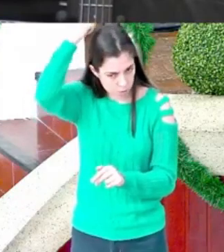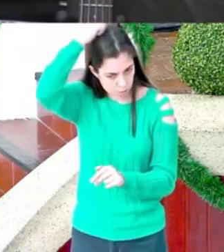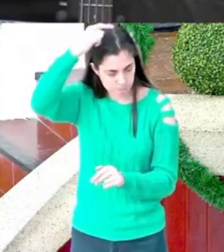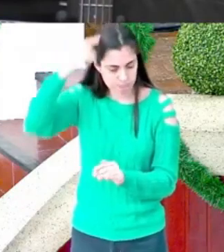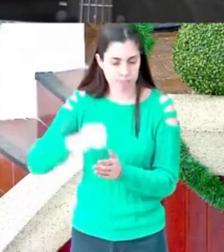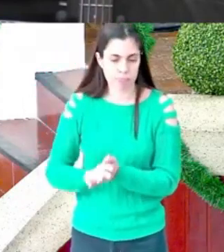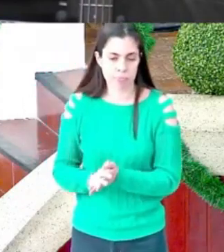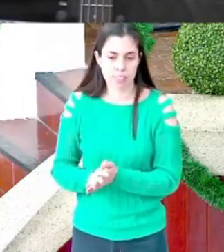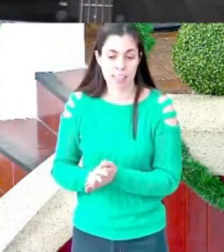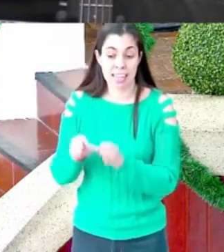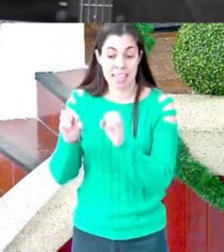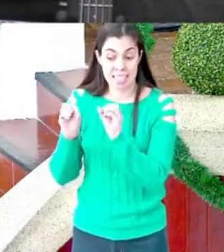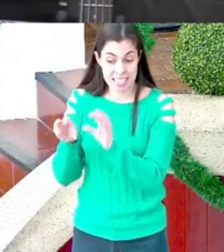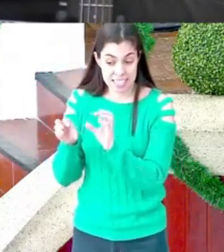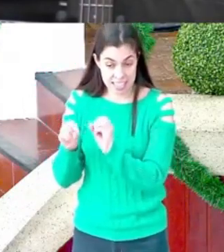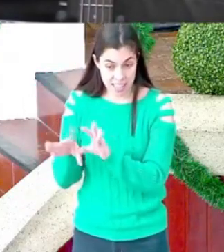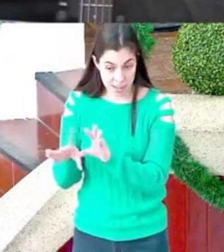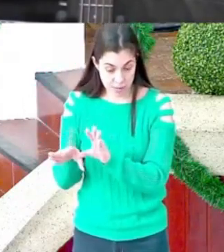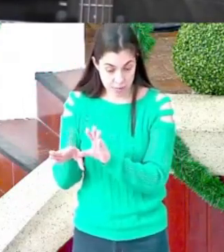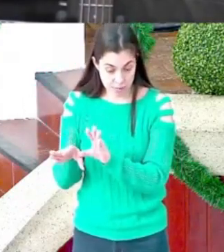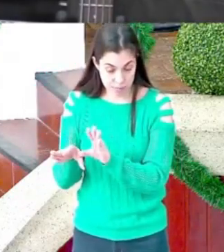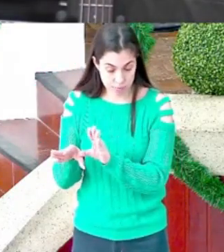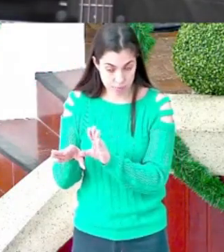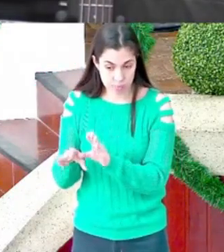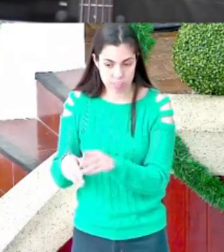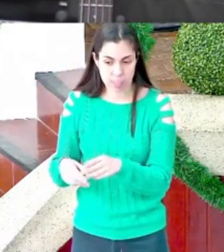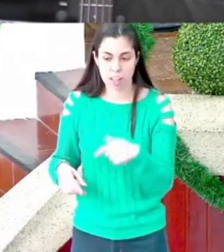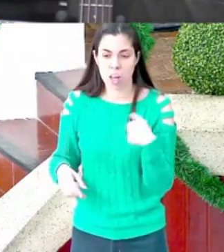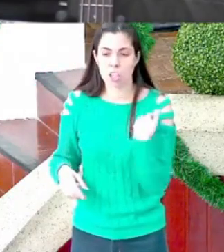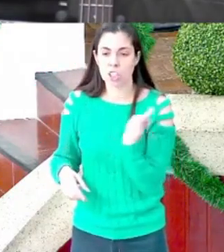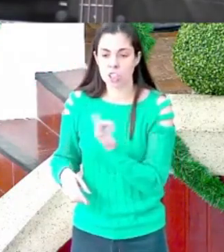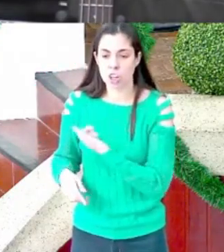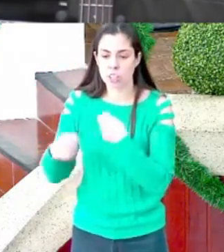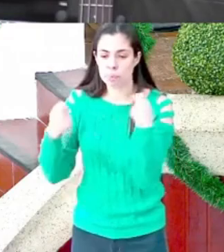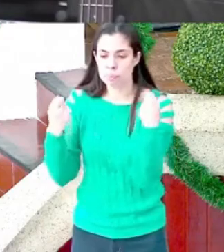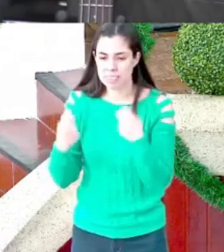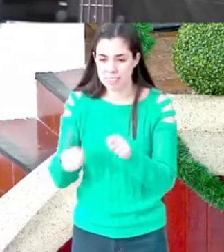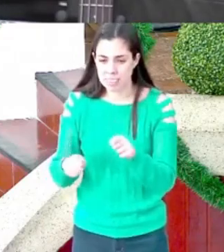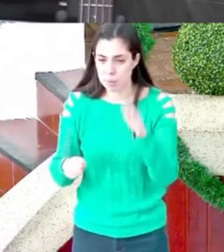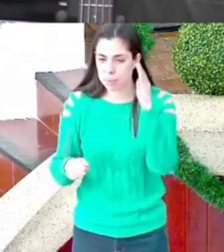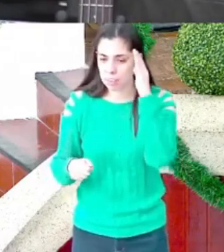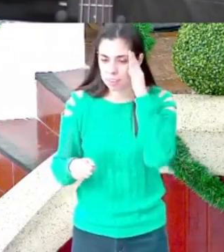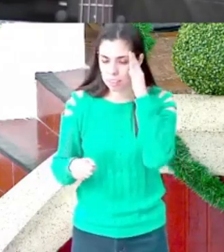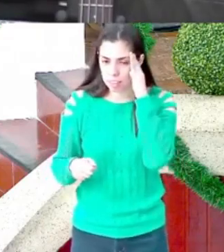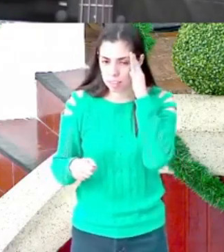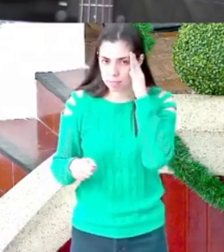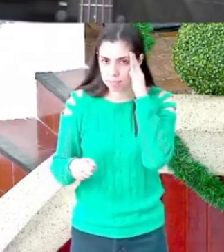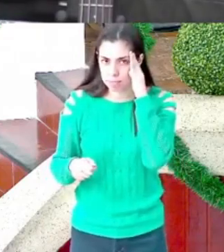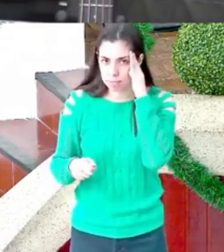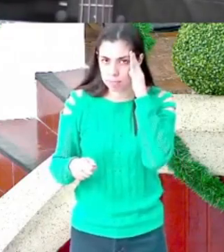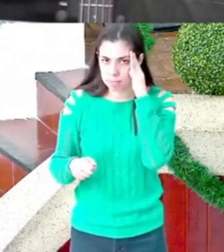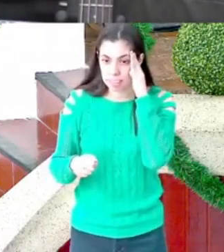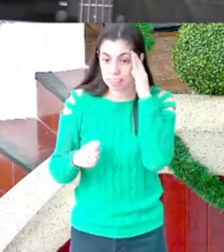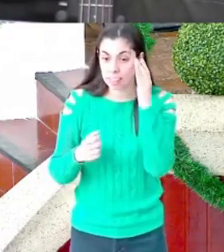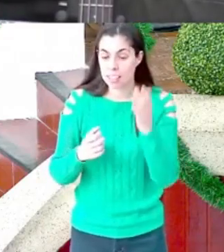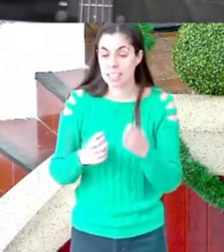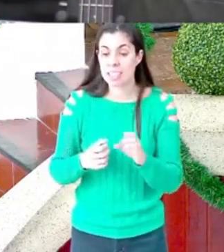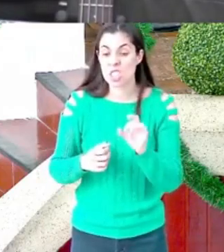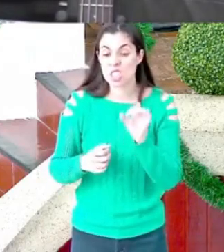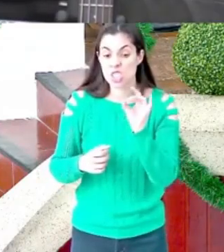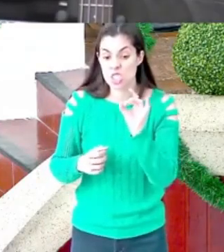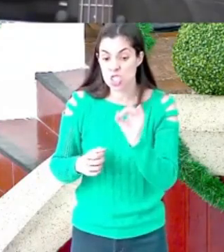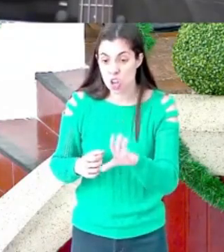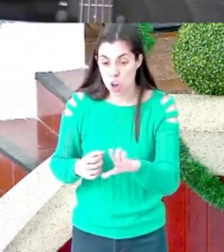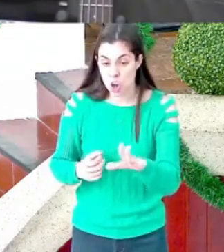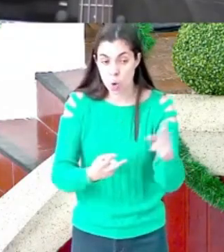só. Eles então tomaram a decisão de viverem as suas vidas, fazendo,